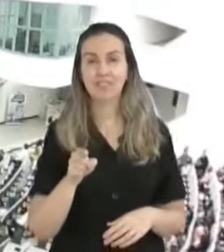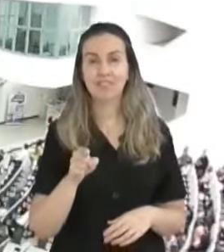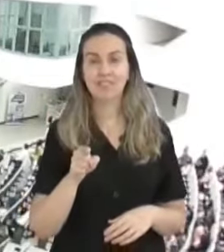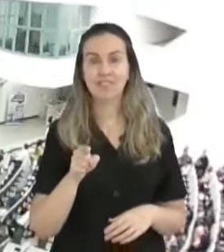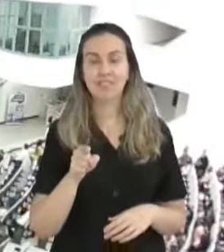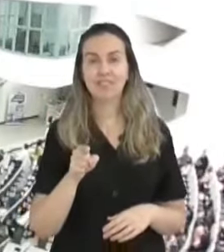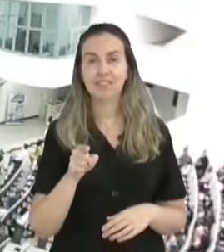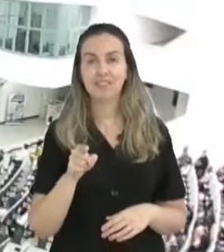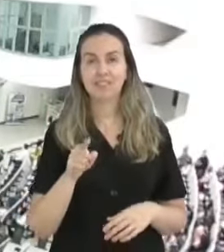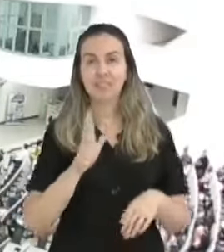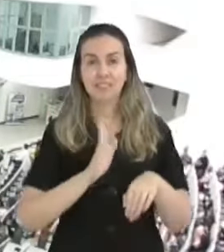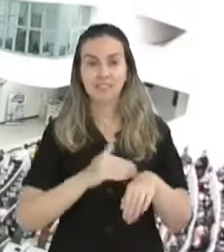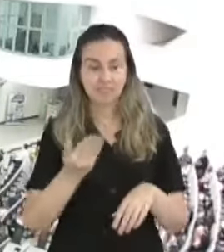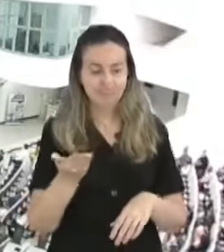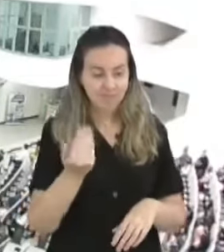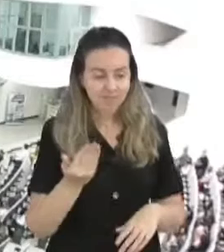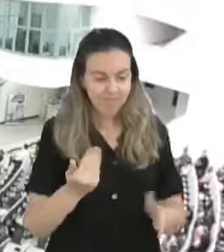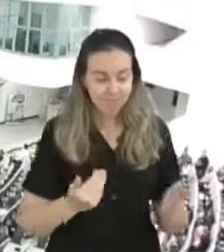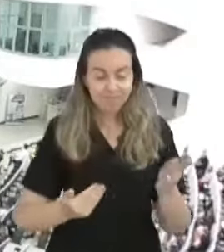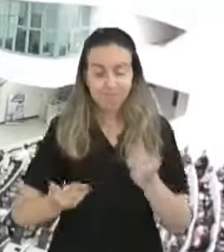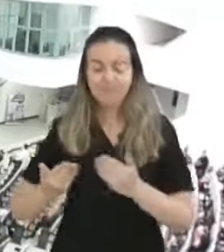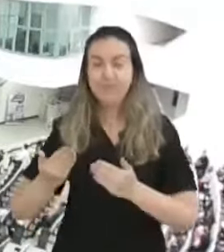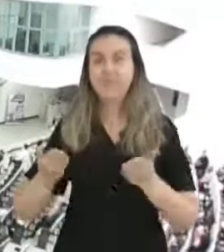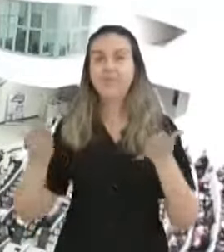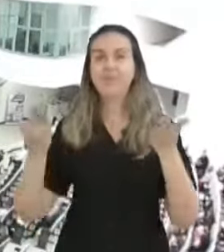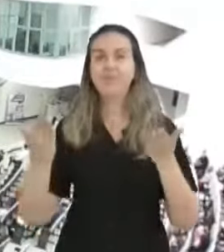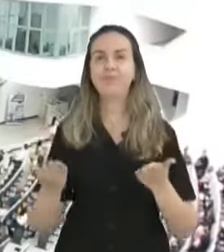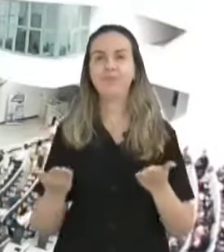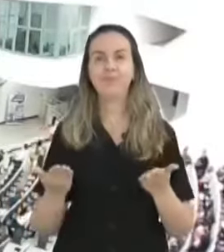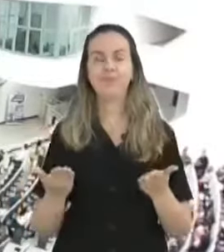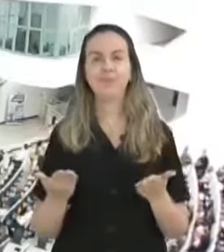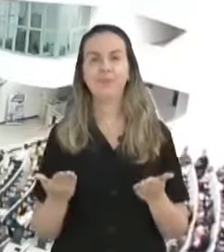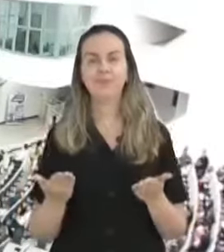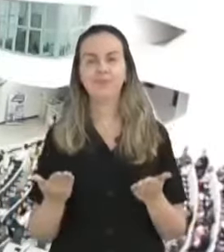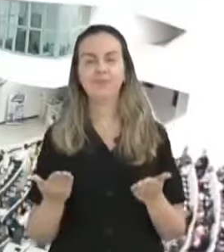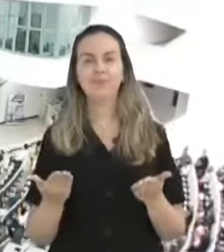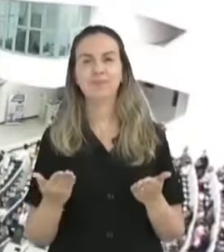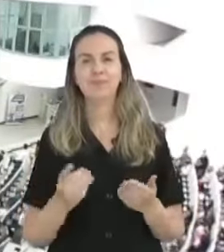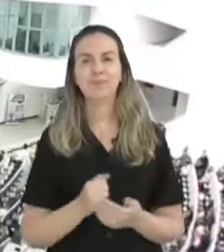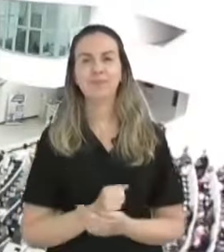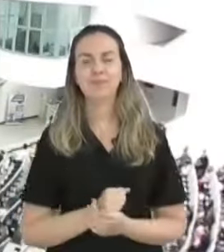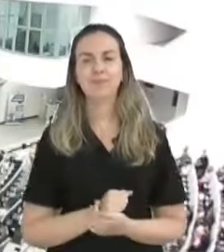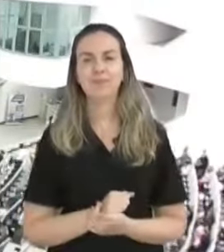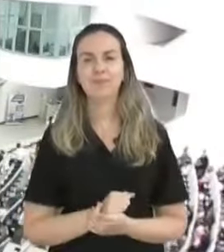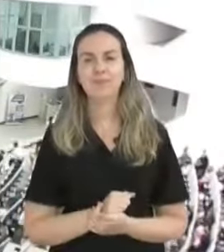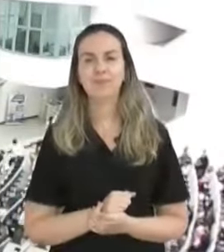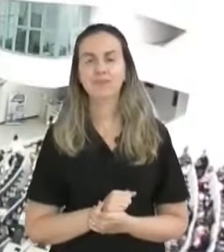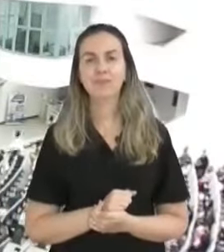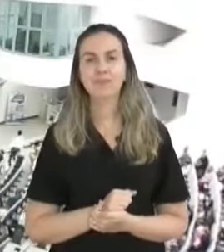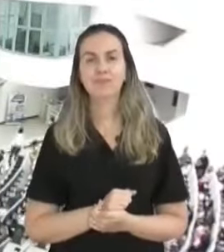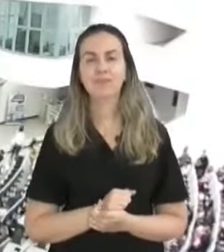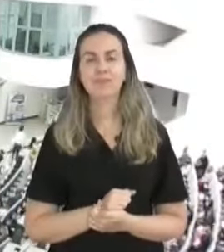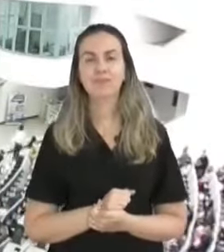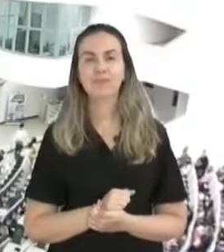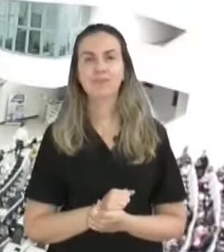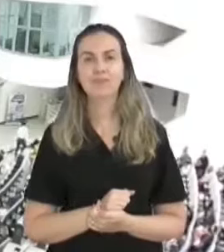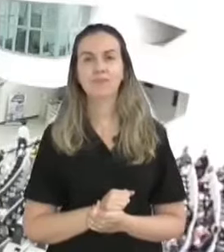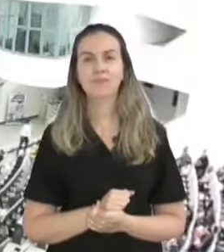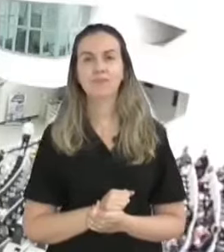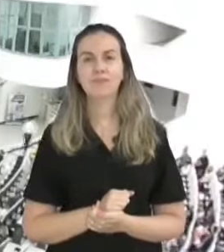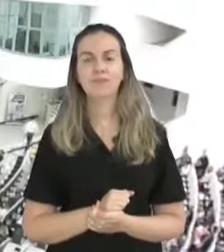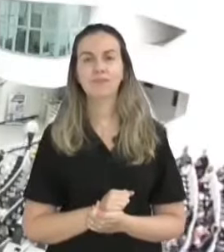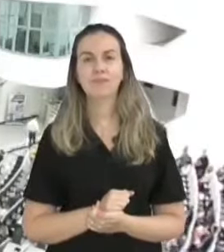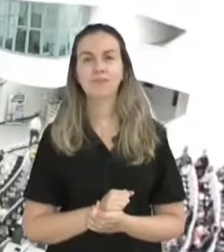foi impulsionada pelo Espírito Santo para vir ao templo. Quem coloca o